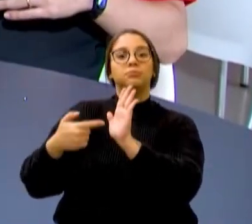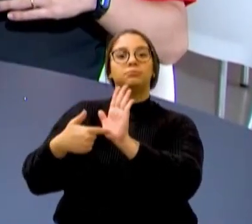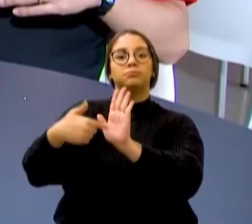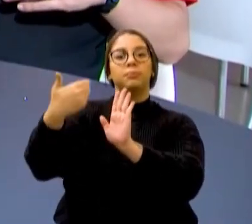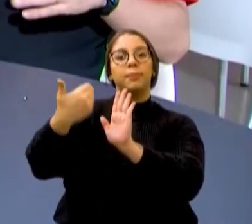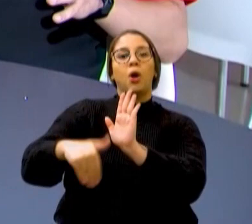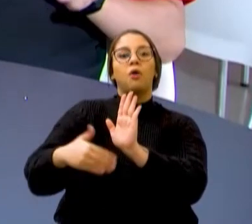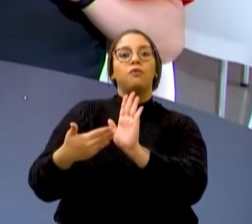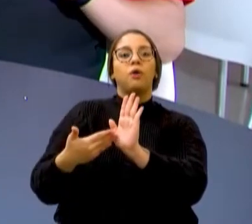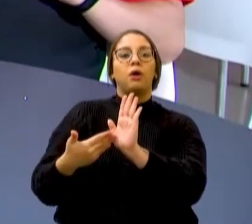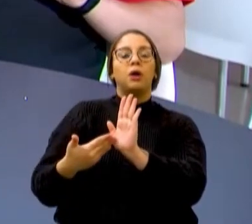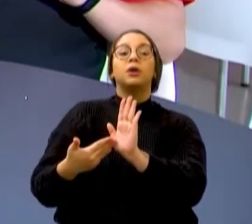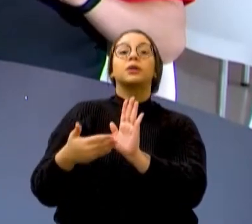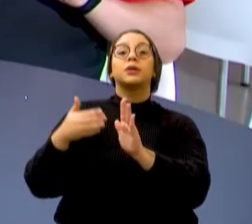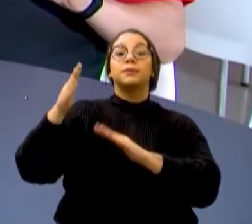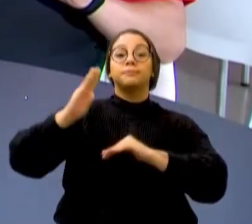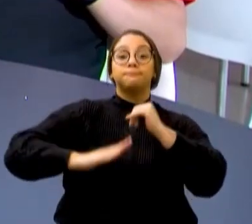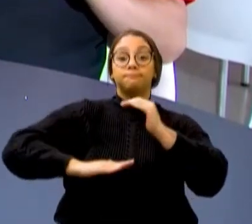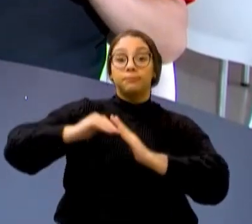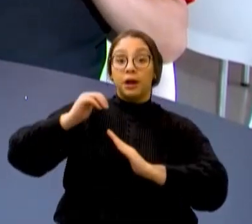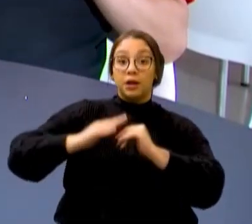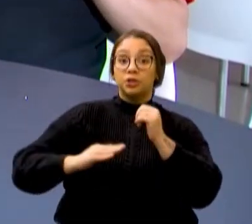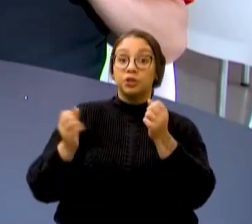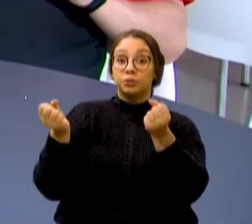prática esportiva é